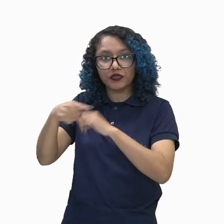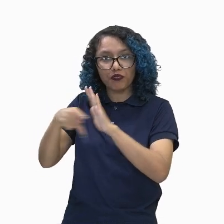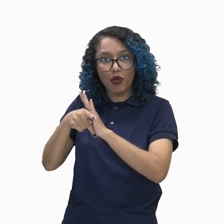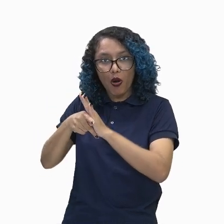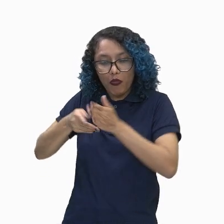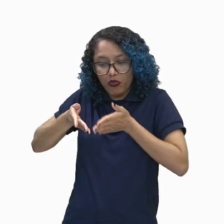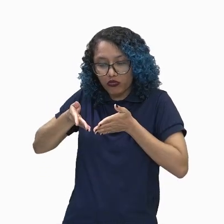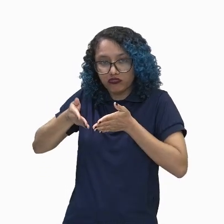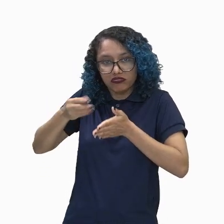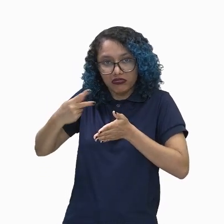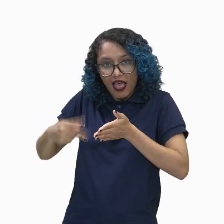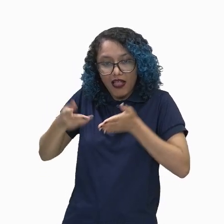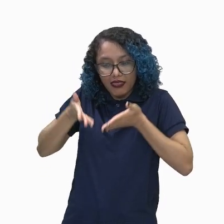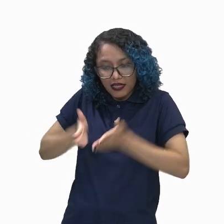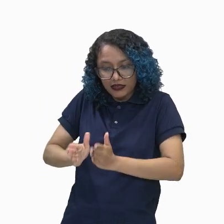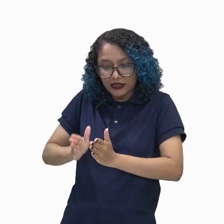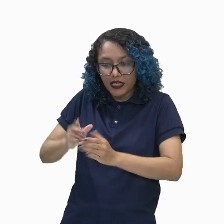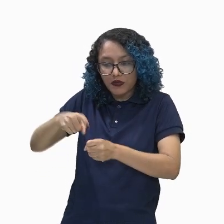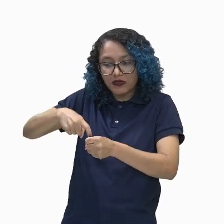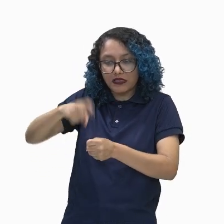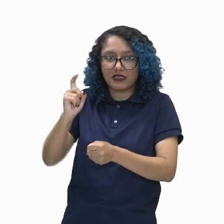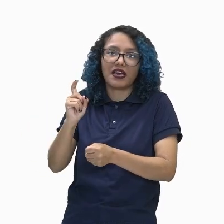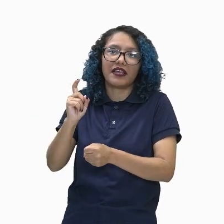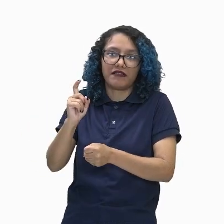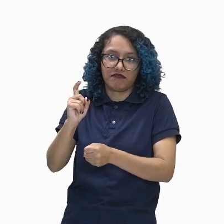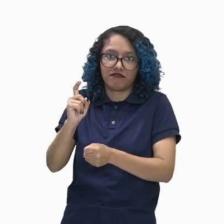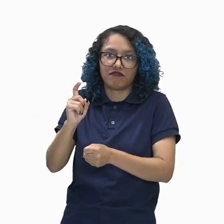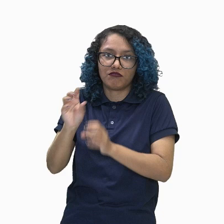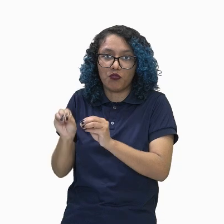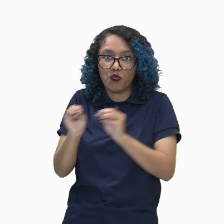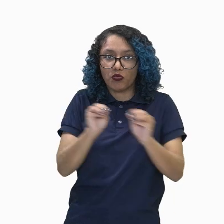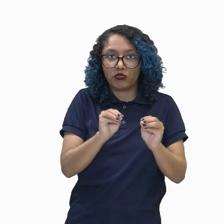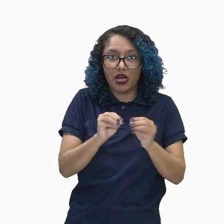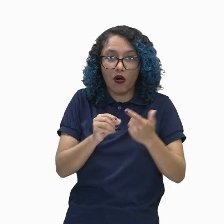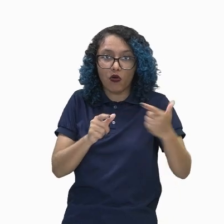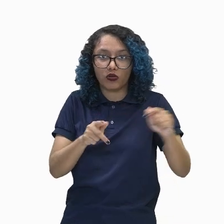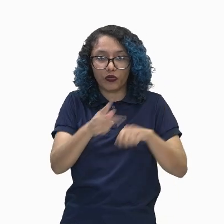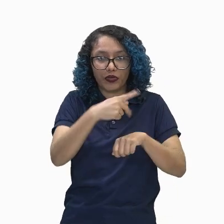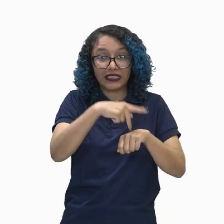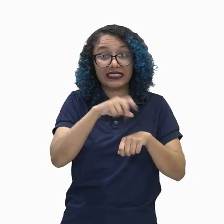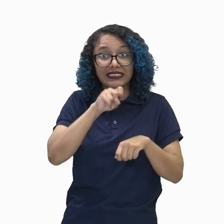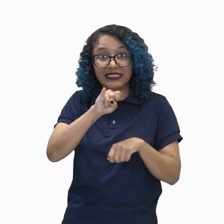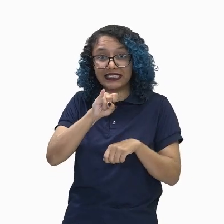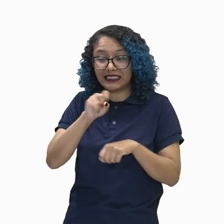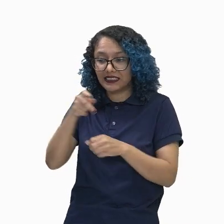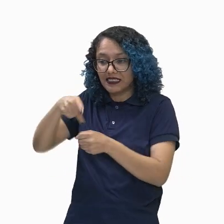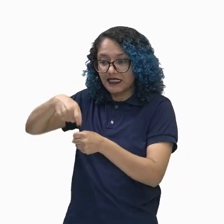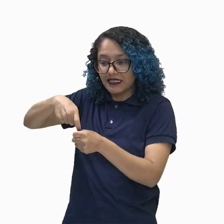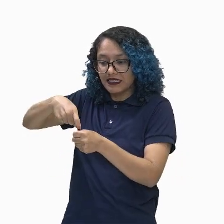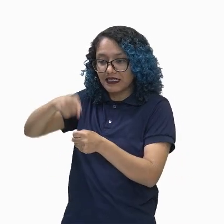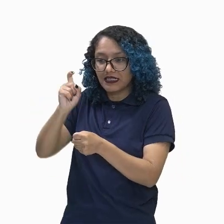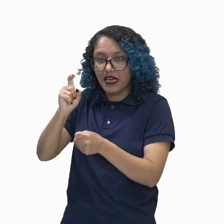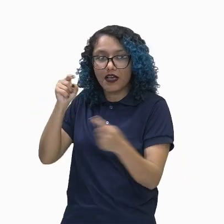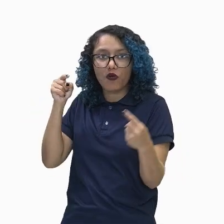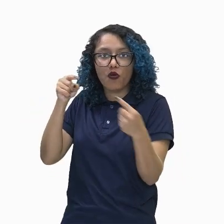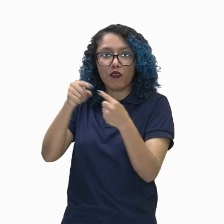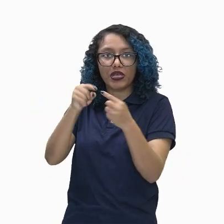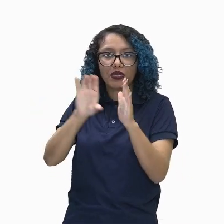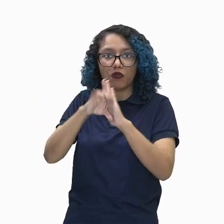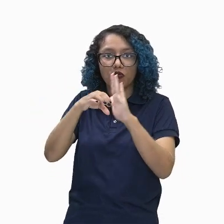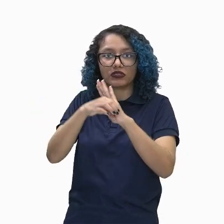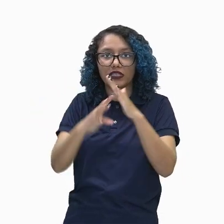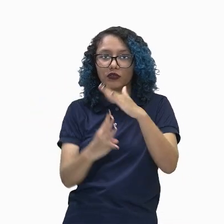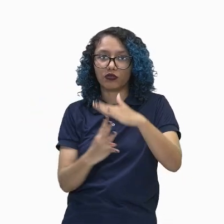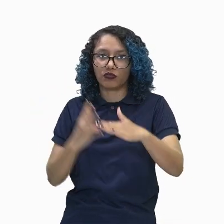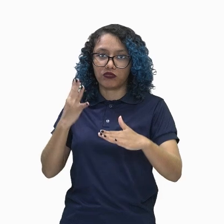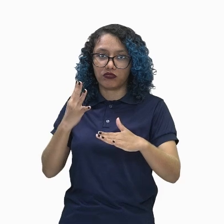origem para viver em outro. Então, enquanto eu estou saindo do meu país, eu sou considerado emigrante. Porém,